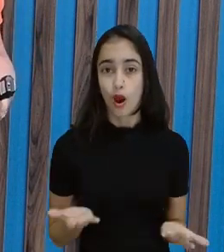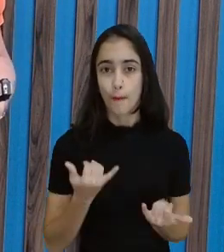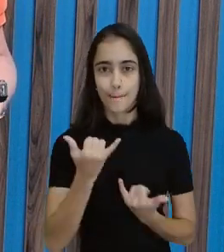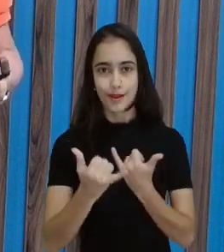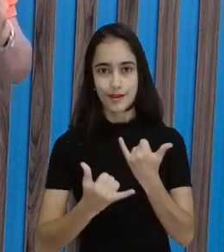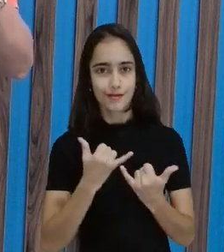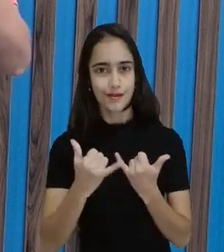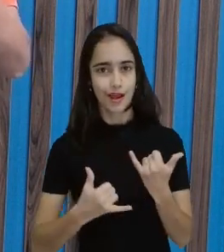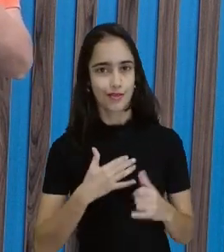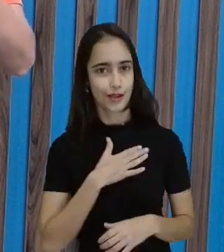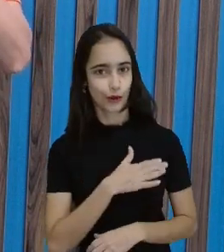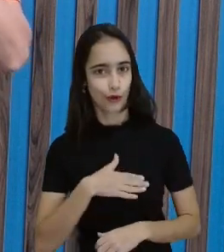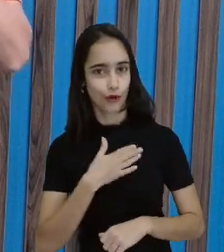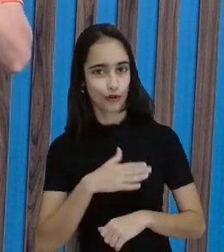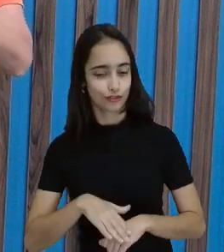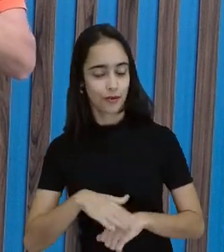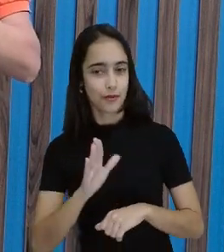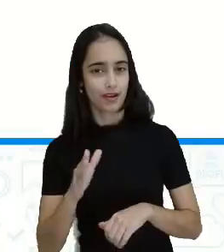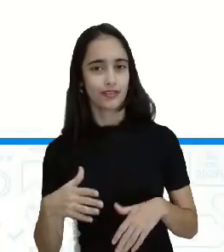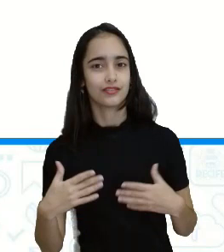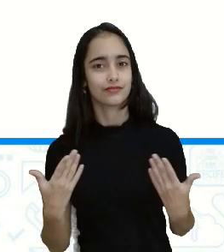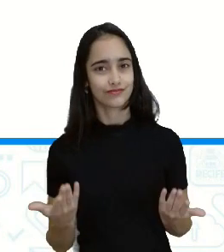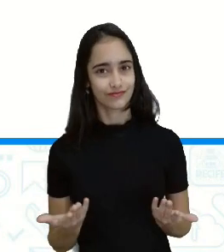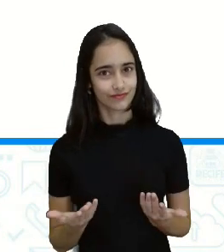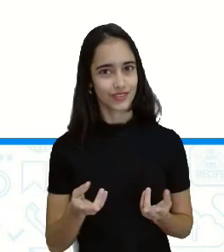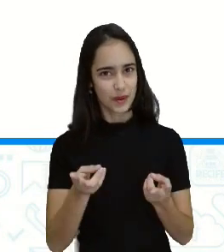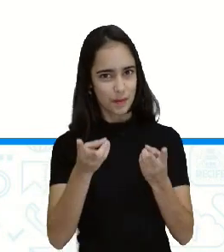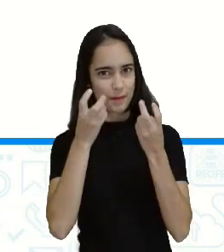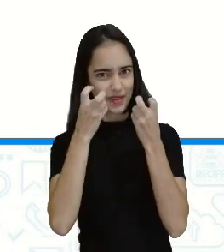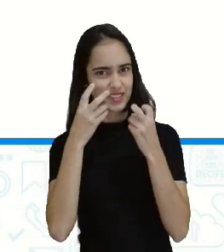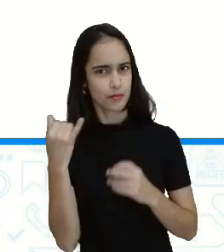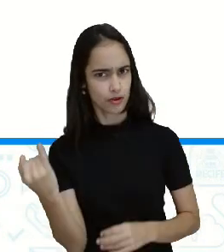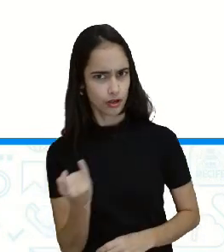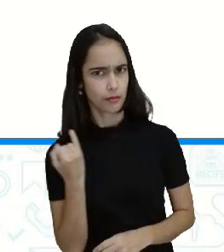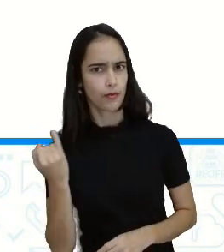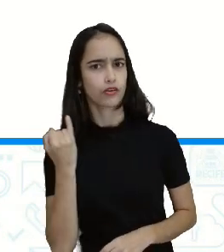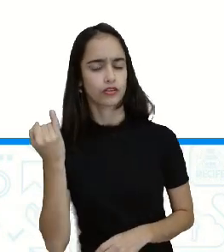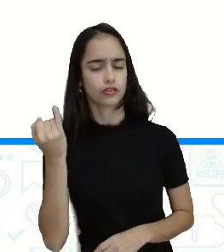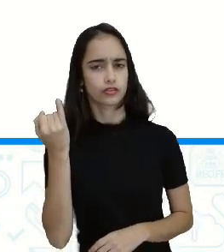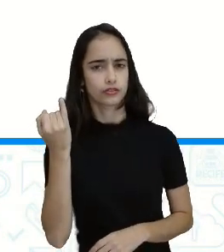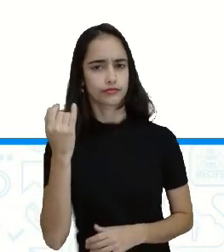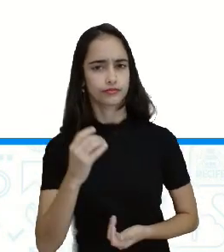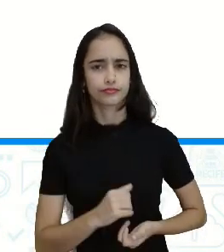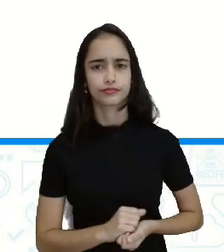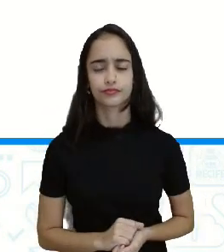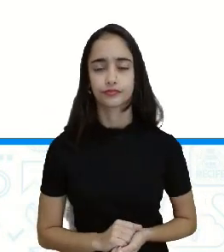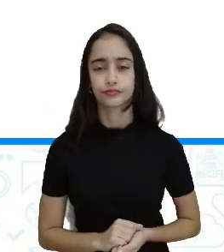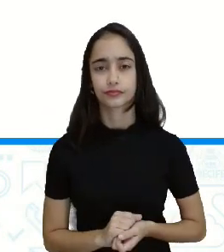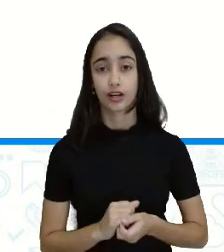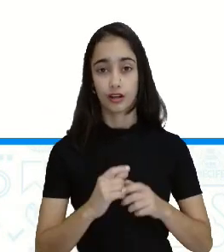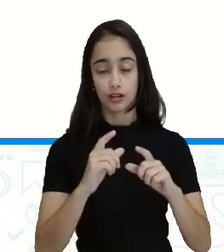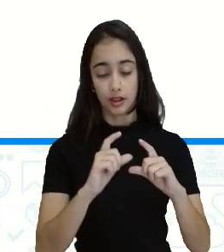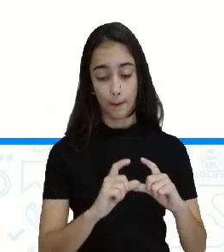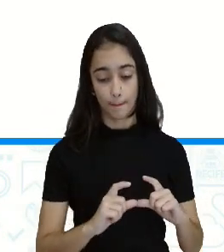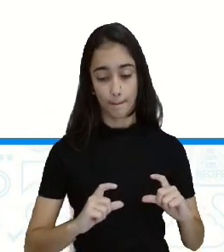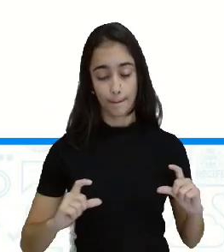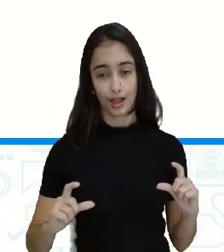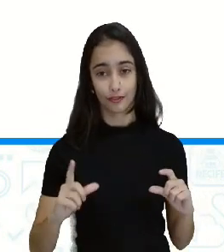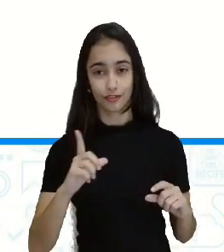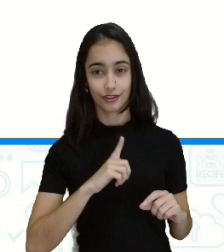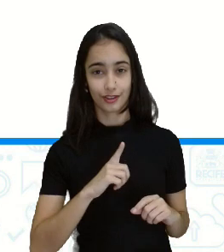do estudante. Percebeu como o título é importante, não é? Ali embaixo, olha, nós temos os nomes